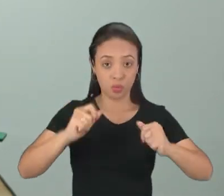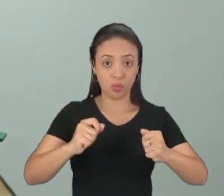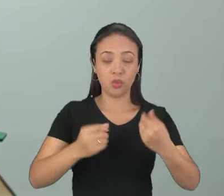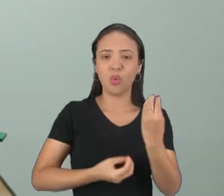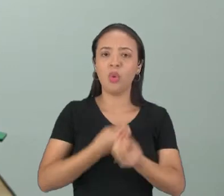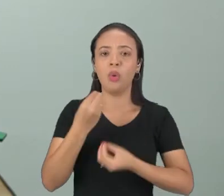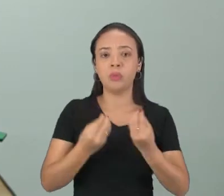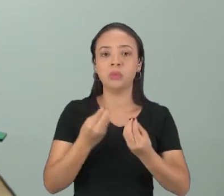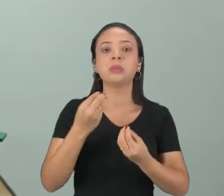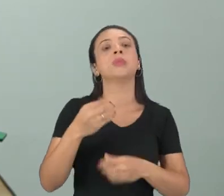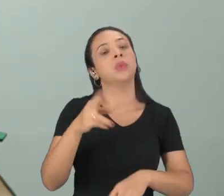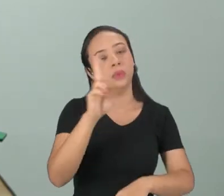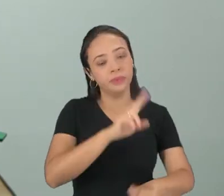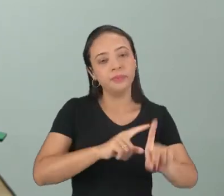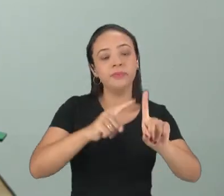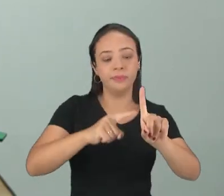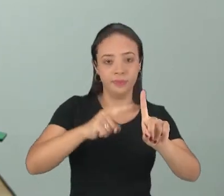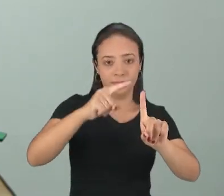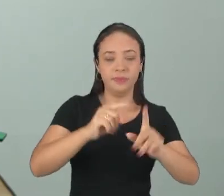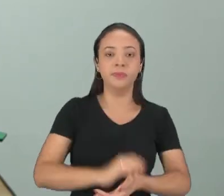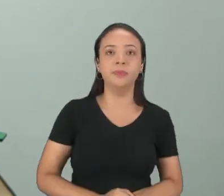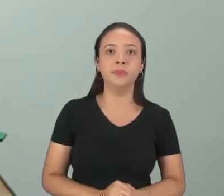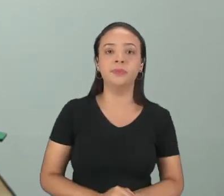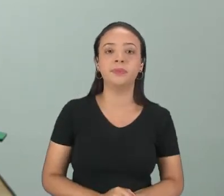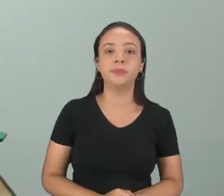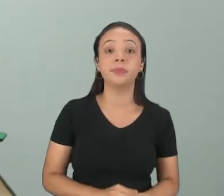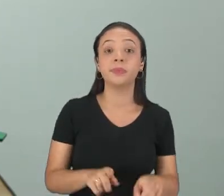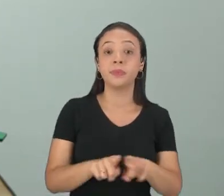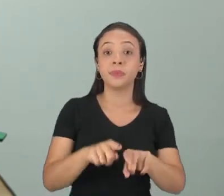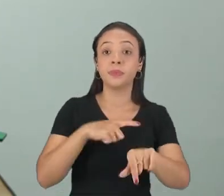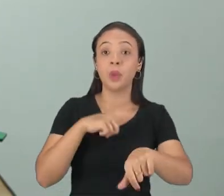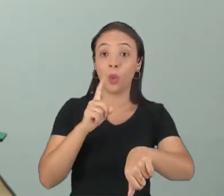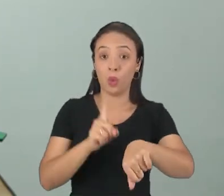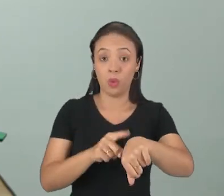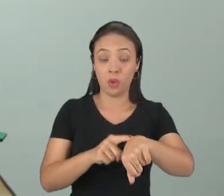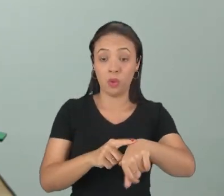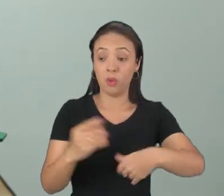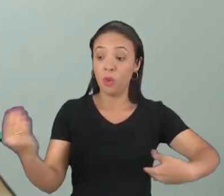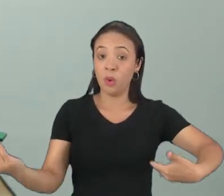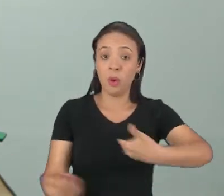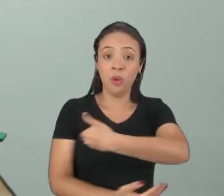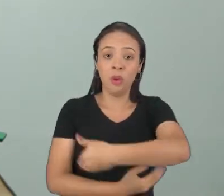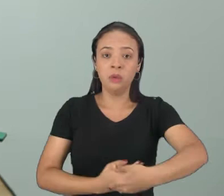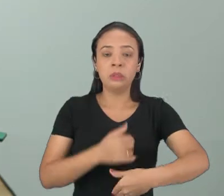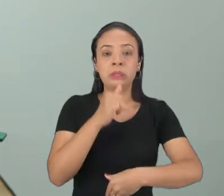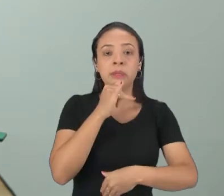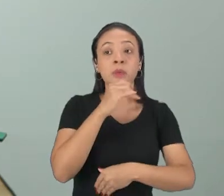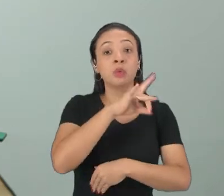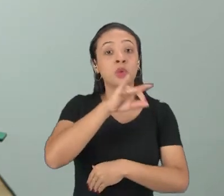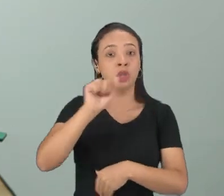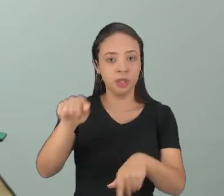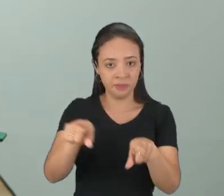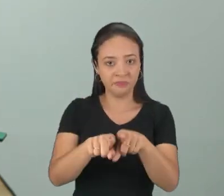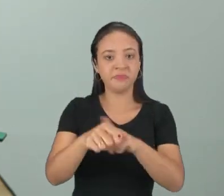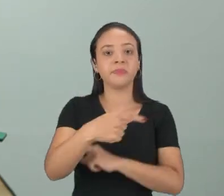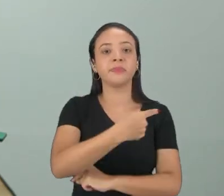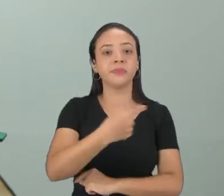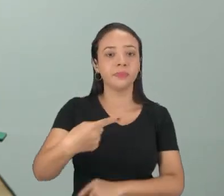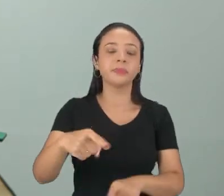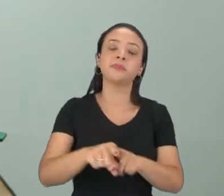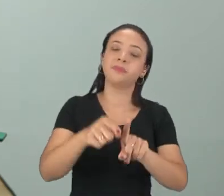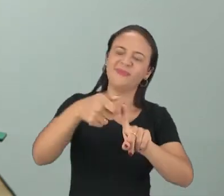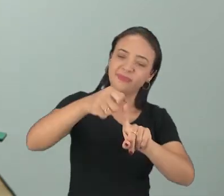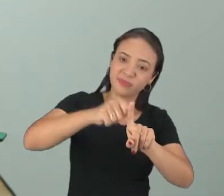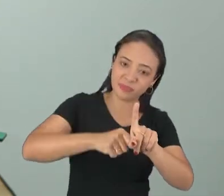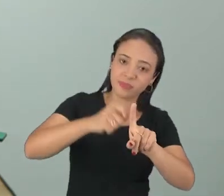medida de temperatura. E vimos que a medida de tempo, ela está relacionada aos dias, à semana, a meses,